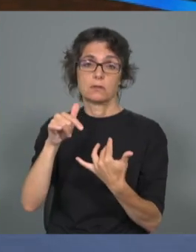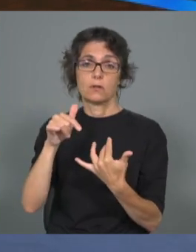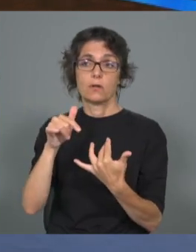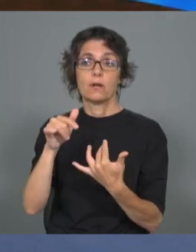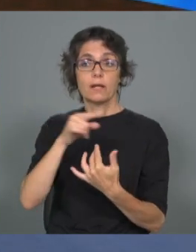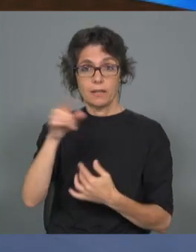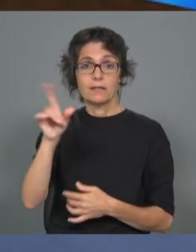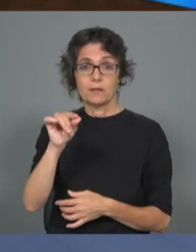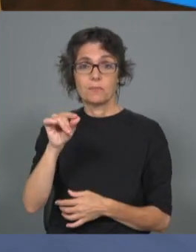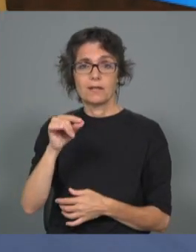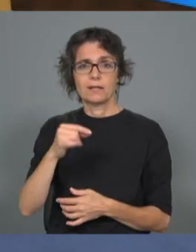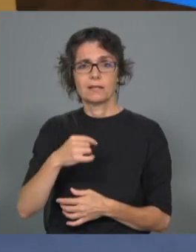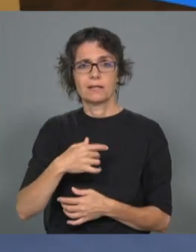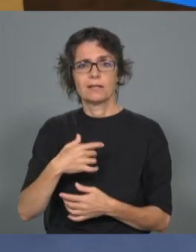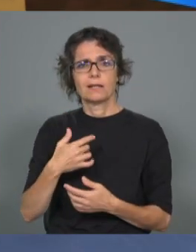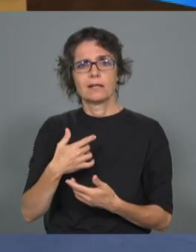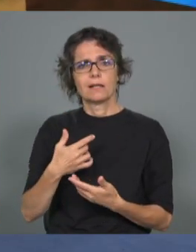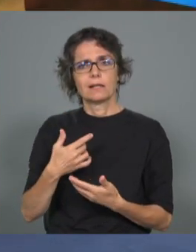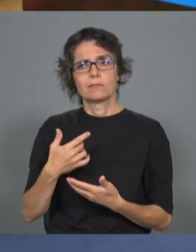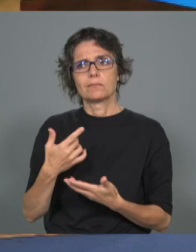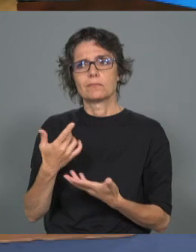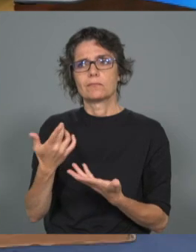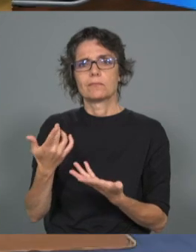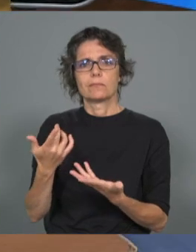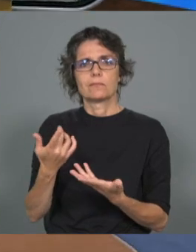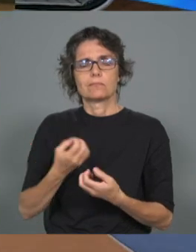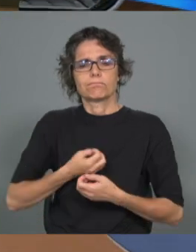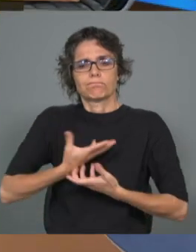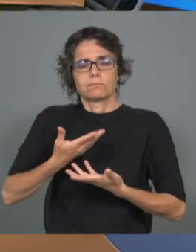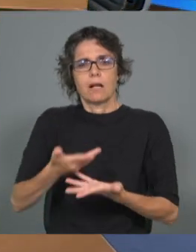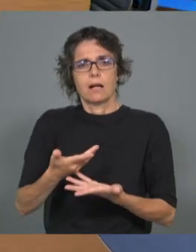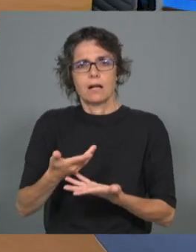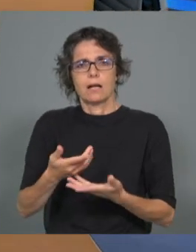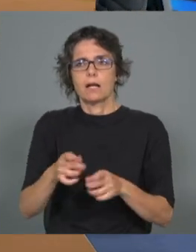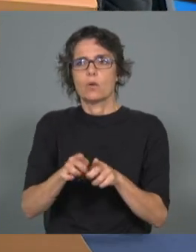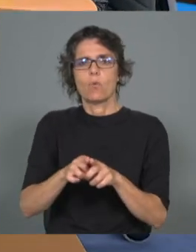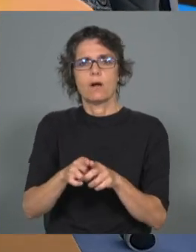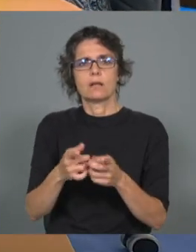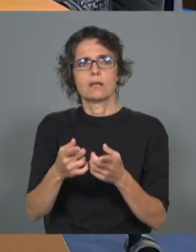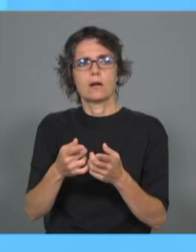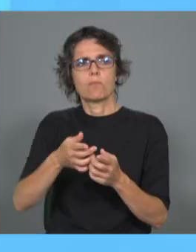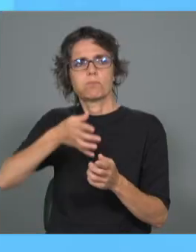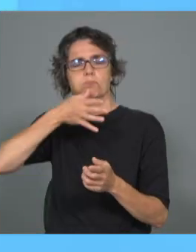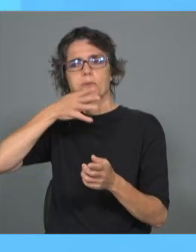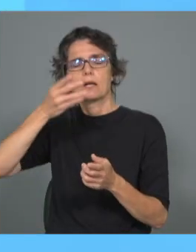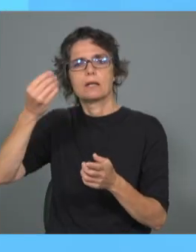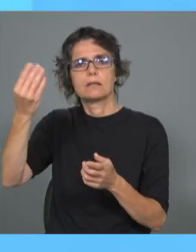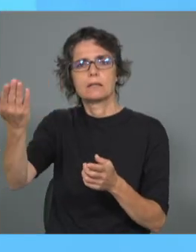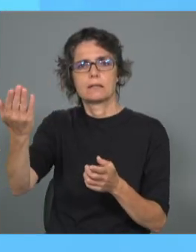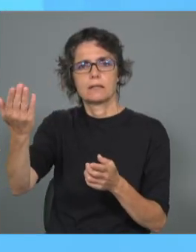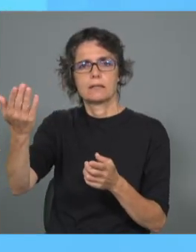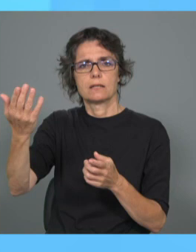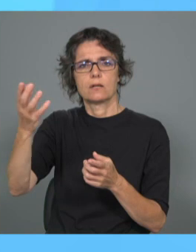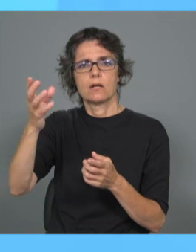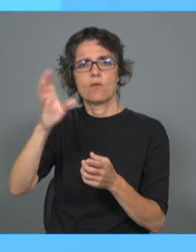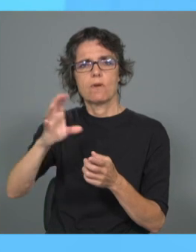Esta mensagem que não temos que estar à espera de uma manifestação assim extraordinária de Deus